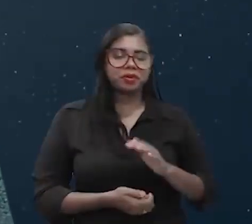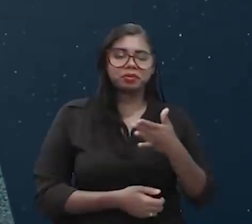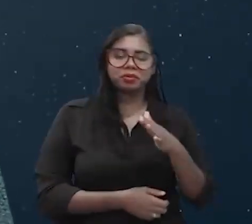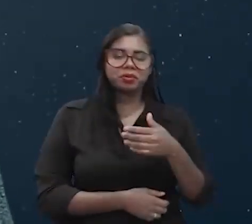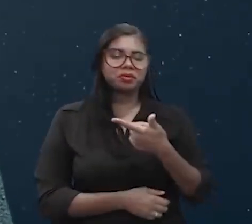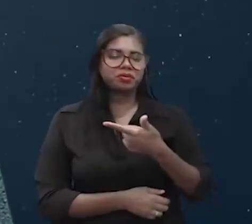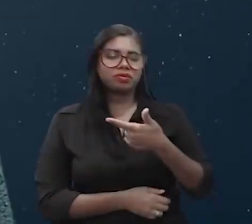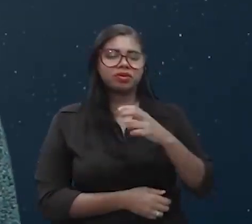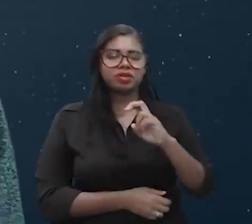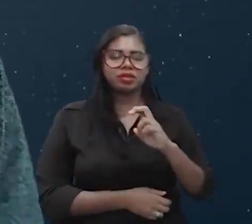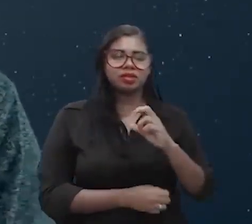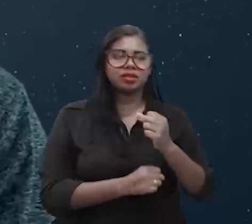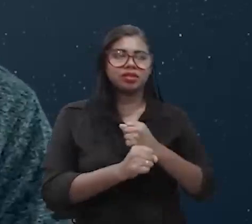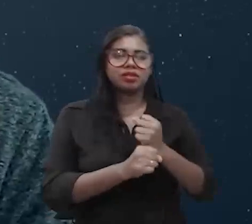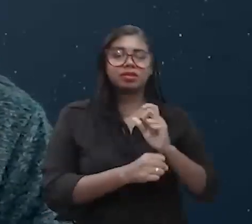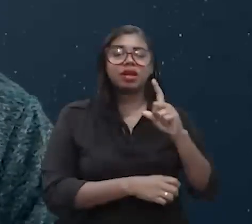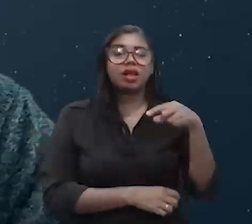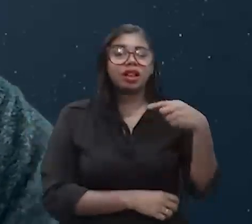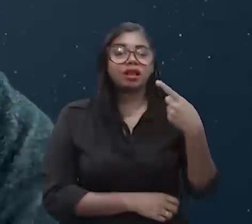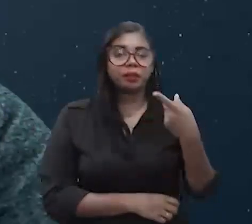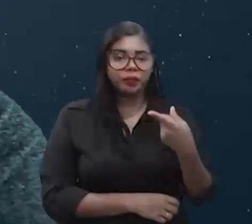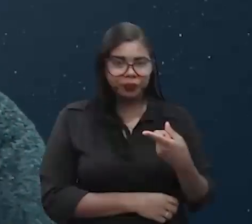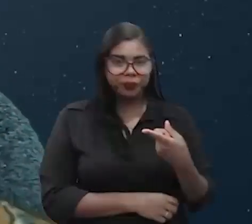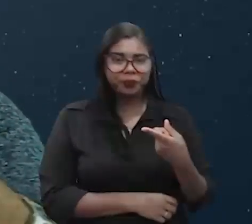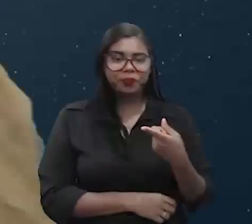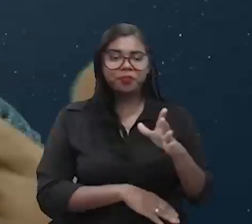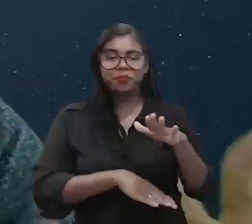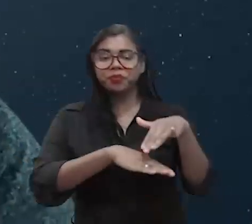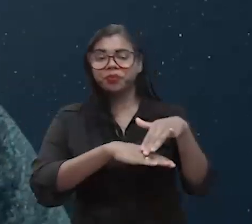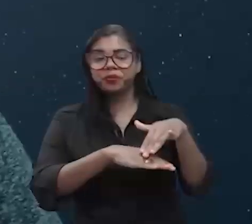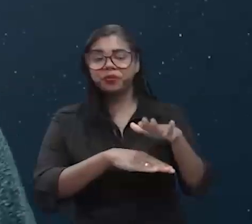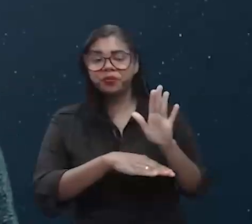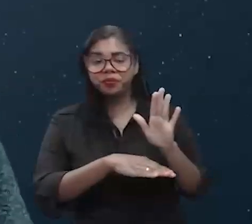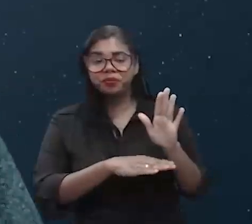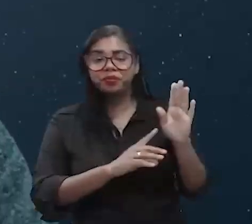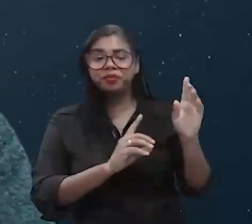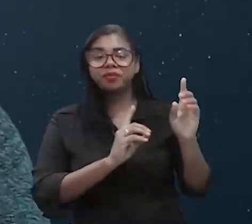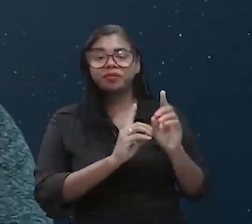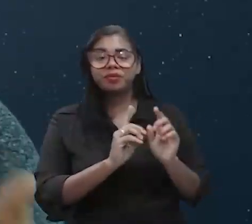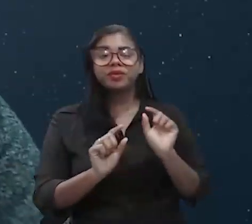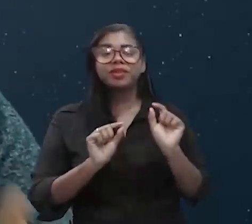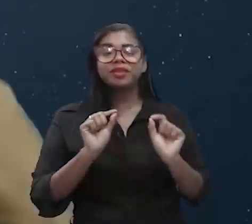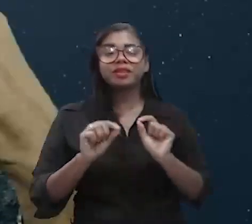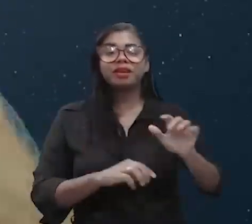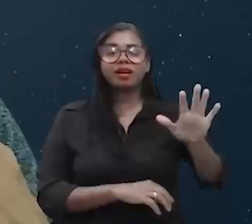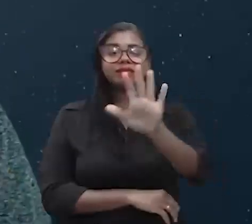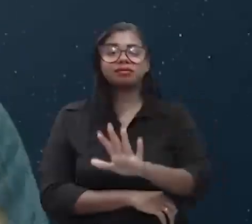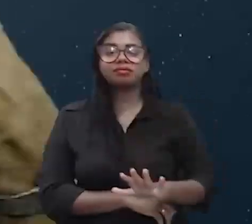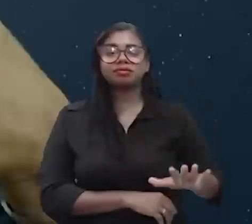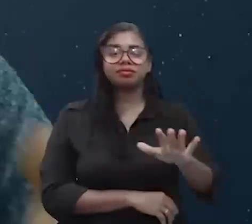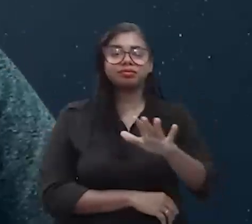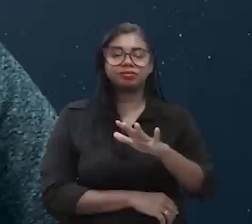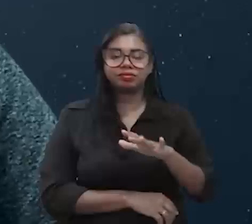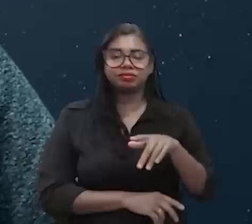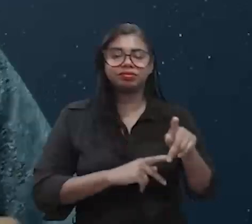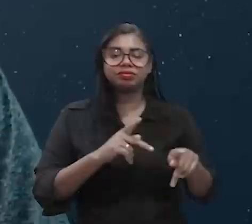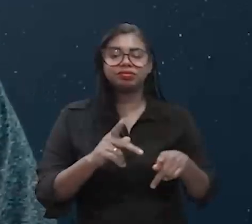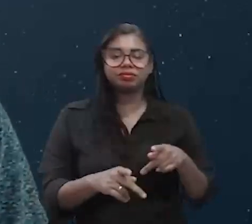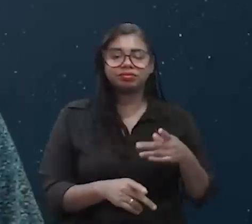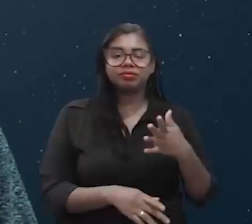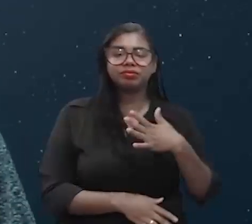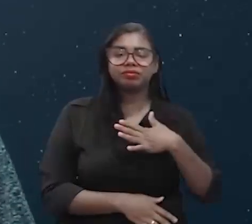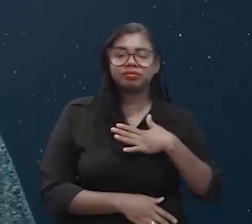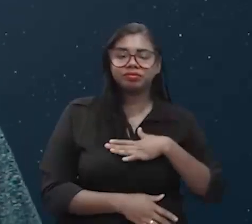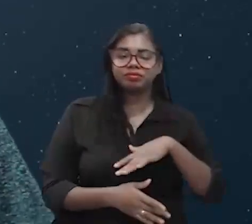né? Já é meio tardio, mas encontrou um público que, como a gente usa, né? Curtia